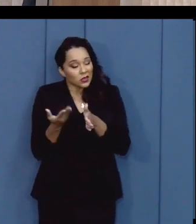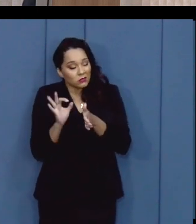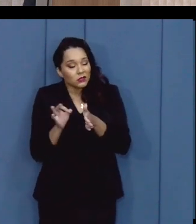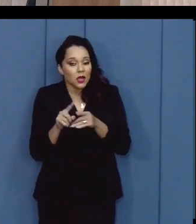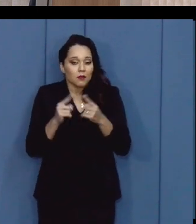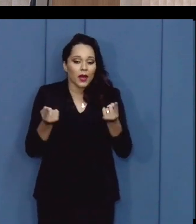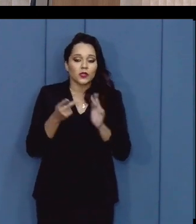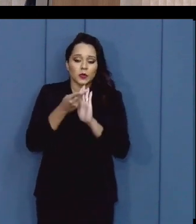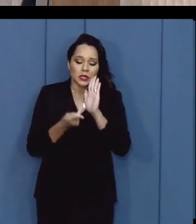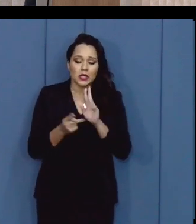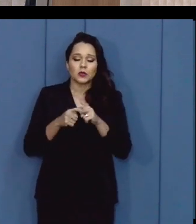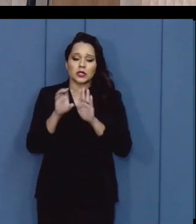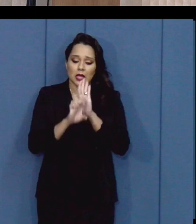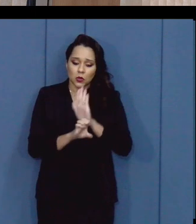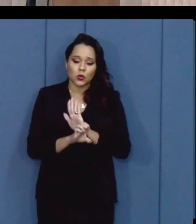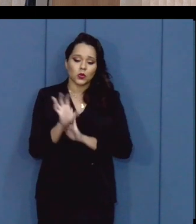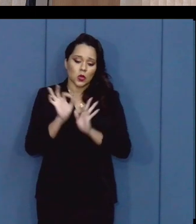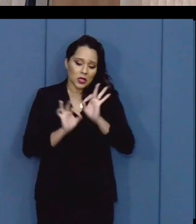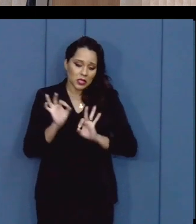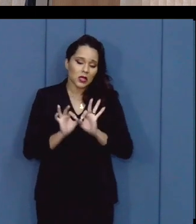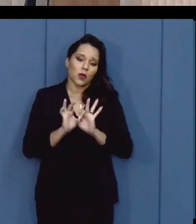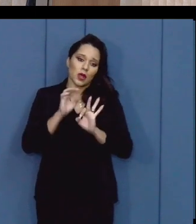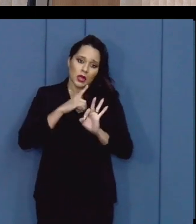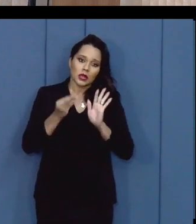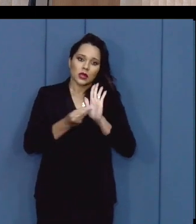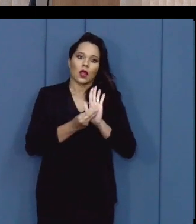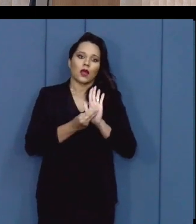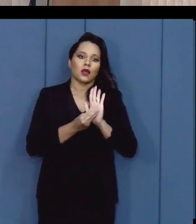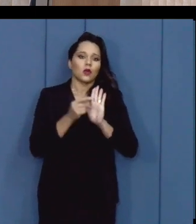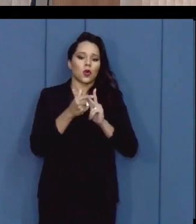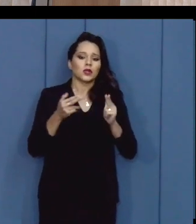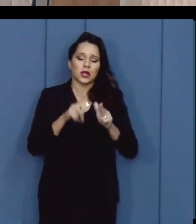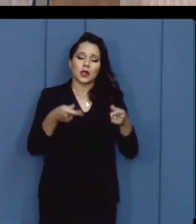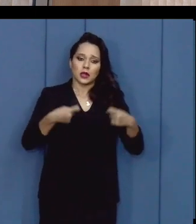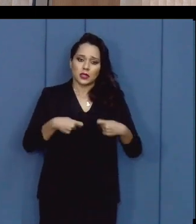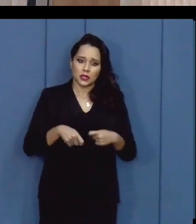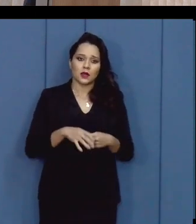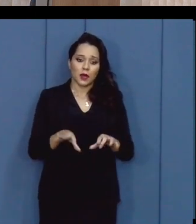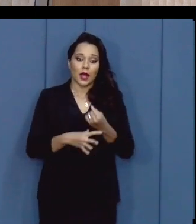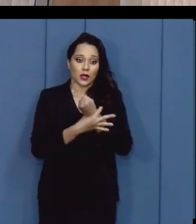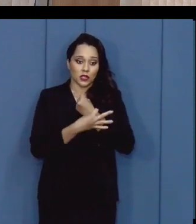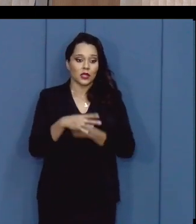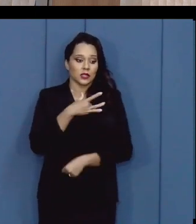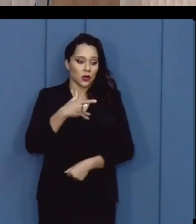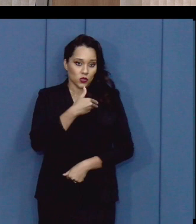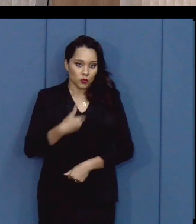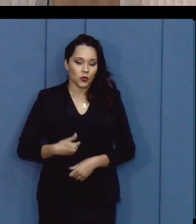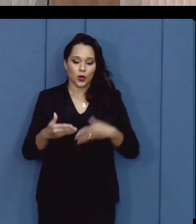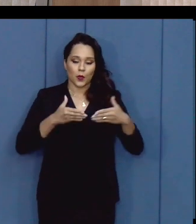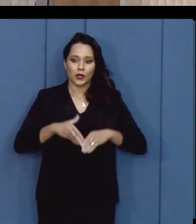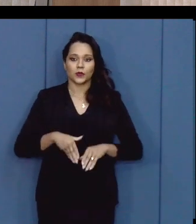os princípios, os estatutos da organização prevêem coisas que são absolutamente necessárias para se garantir saúde